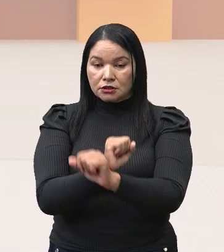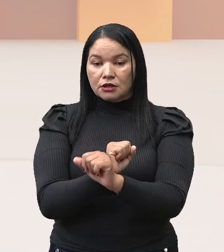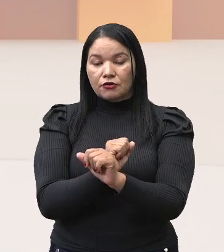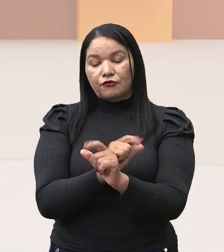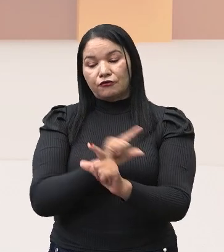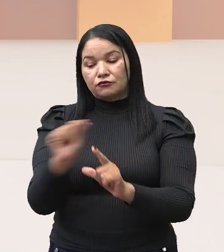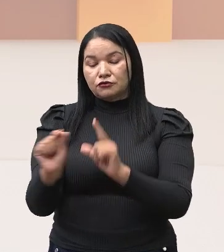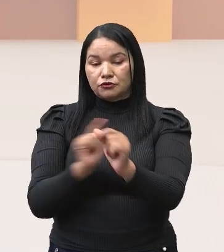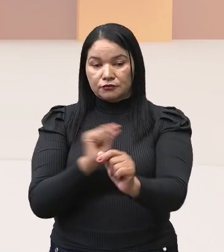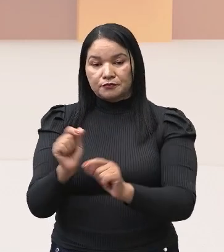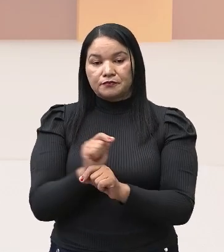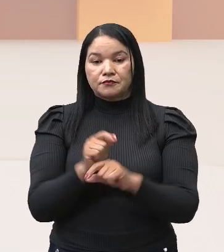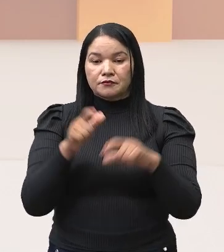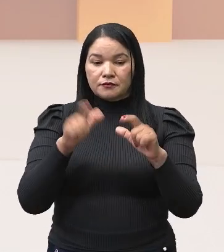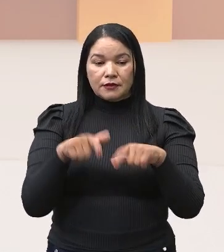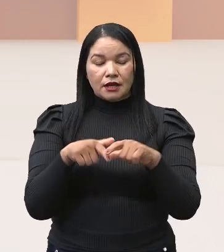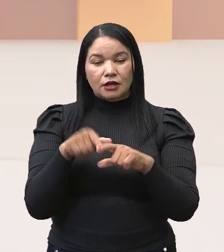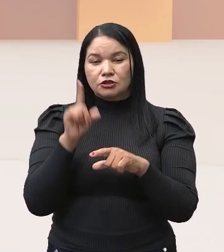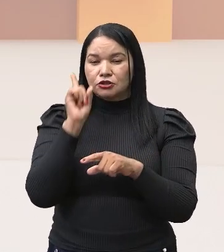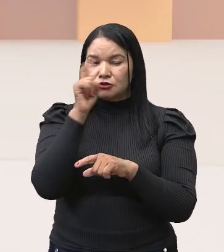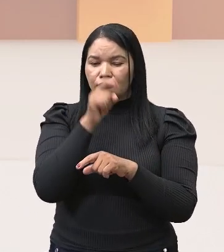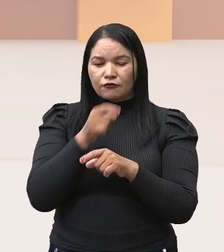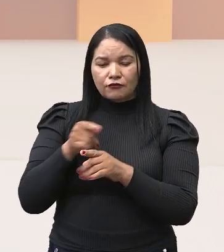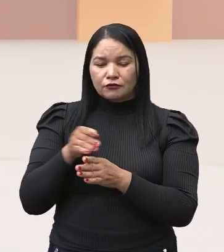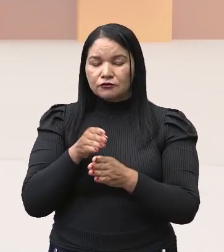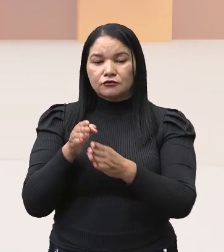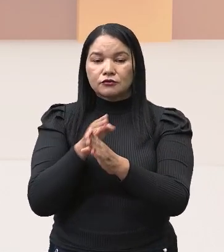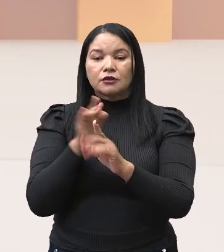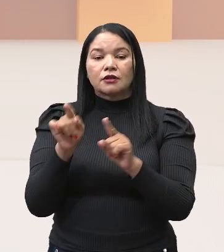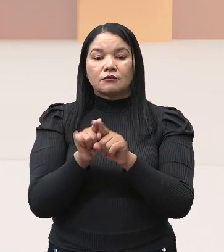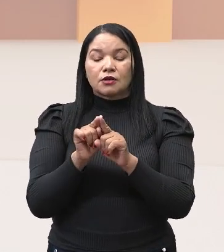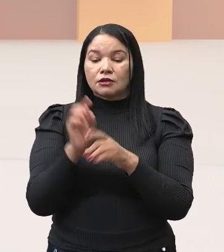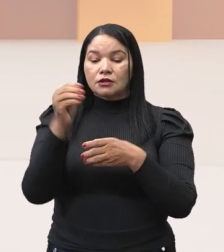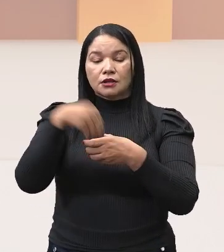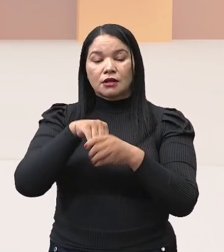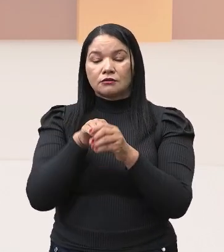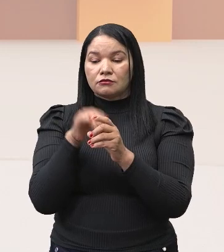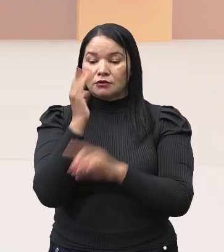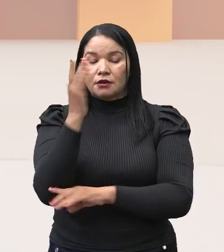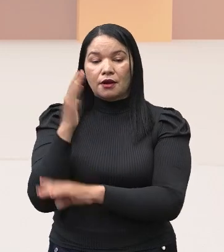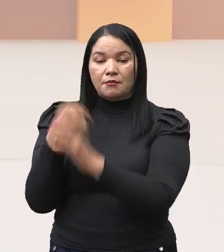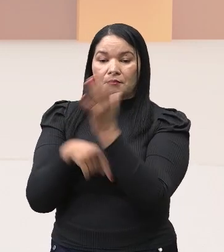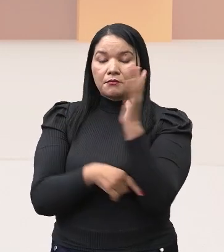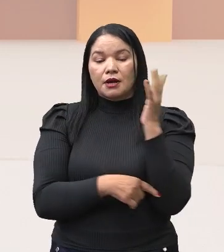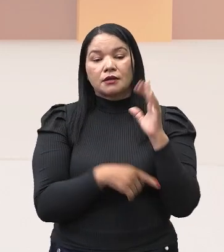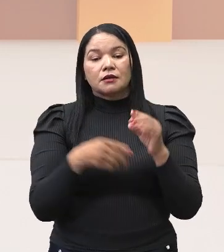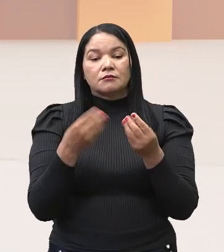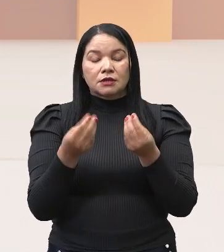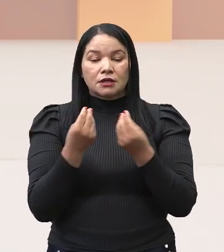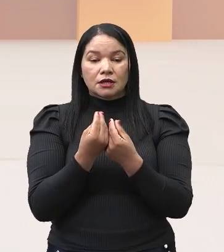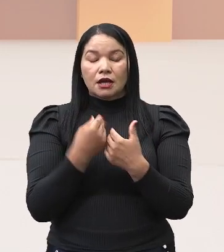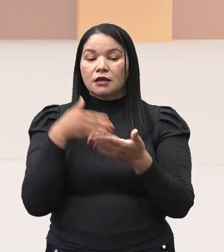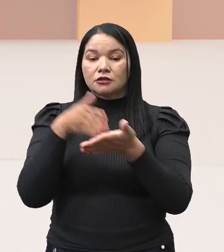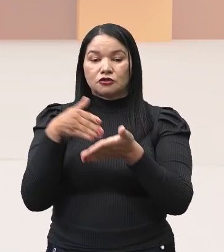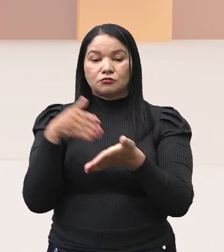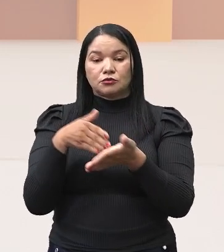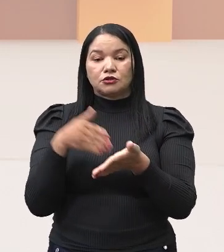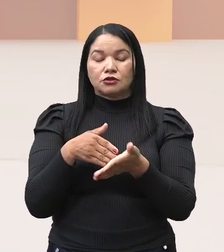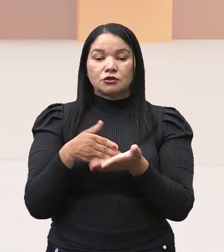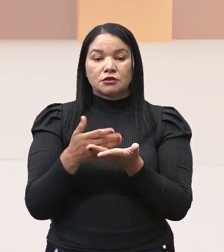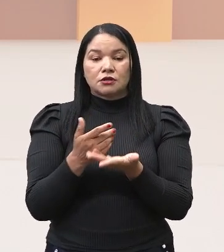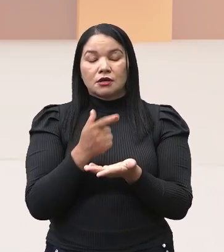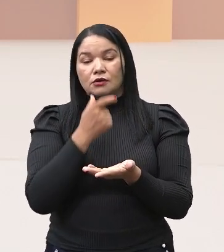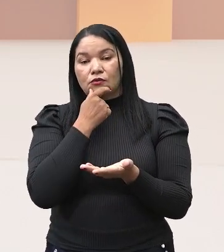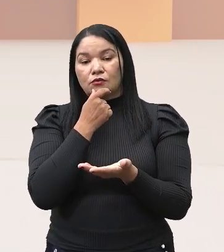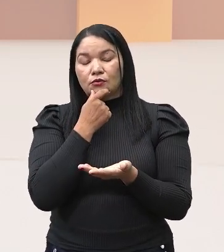eram geralmente em locais de difícil acesso, bem no meio da mata, para impedir a chegada dos europeus.